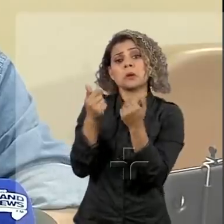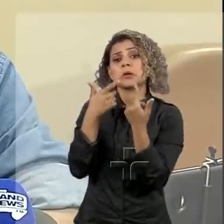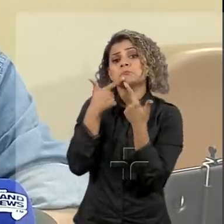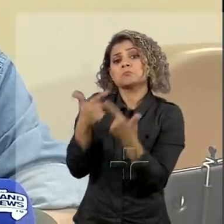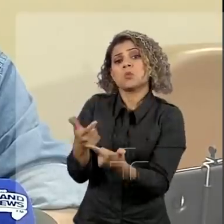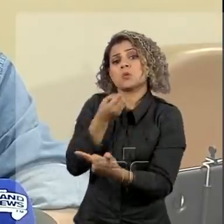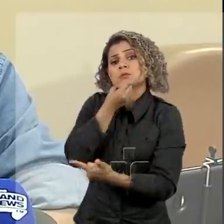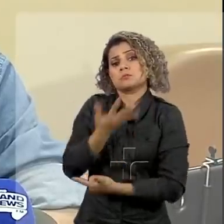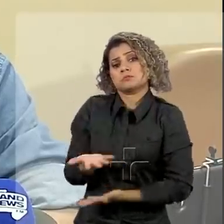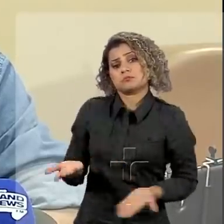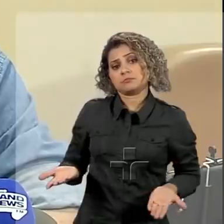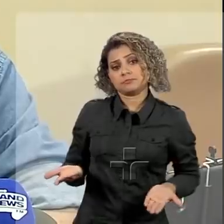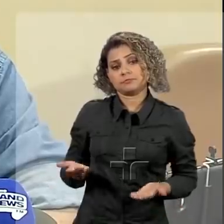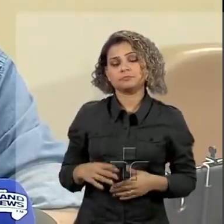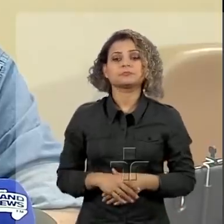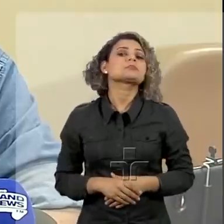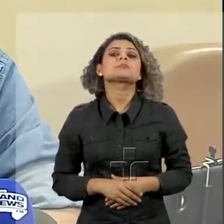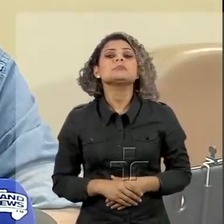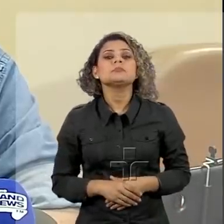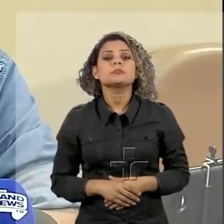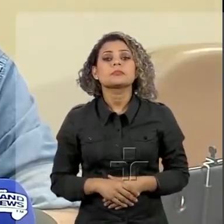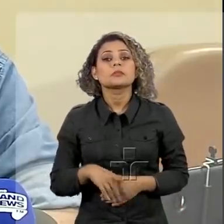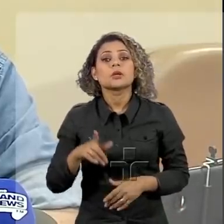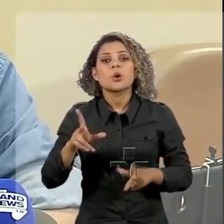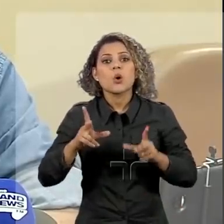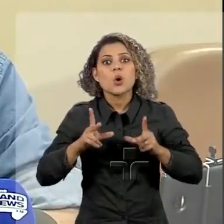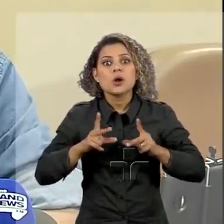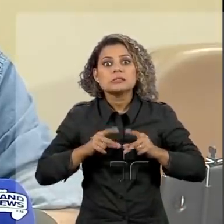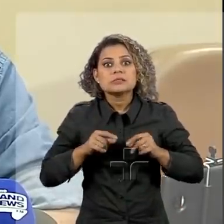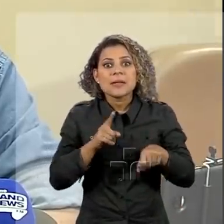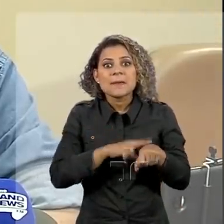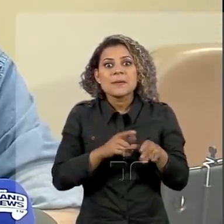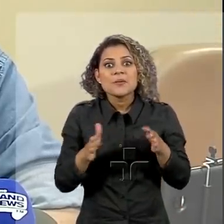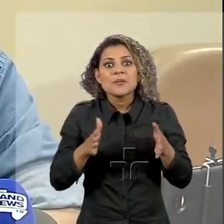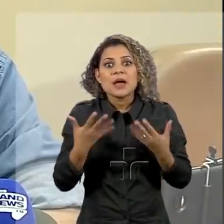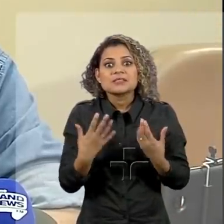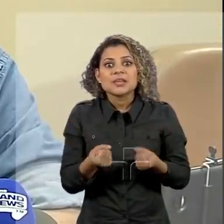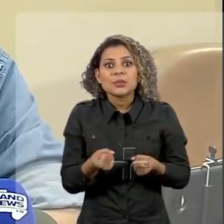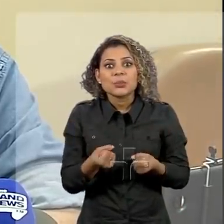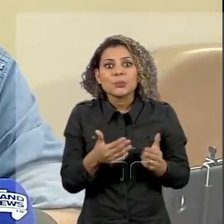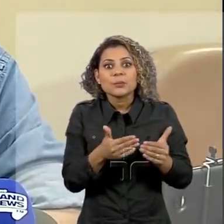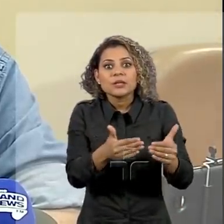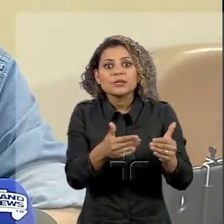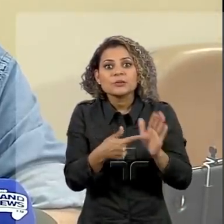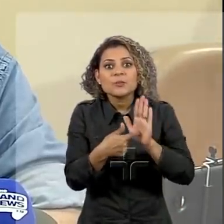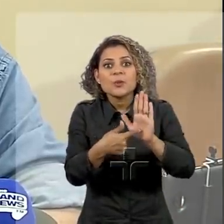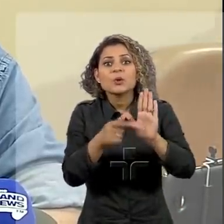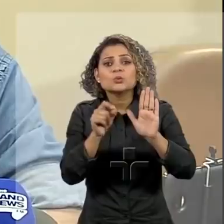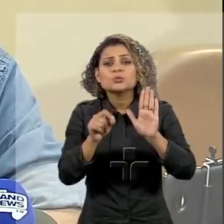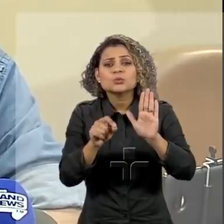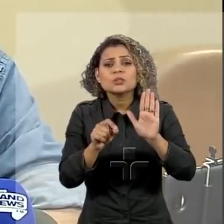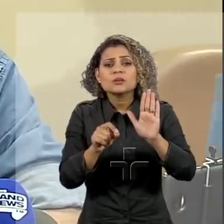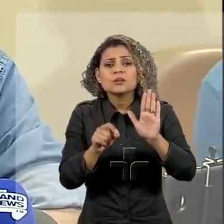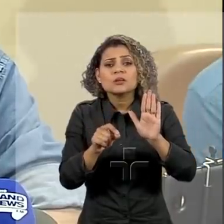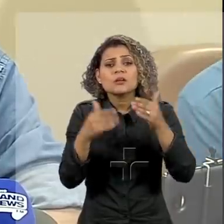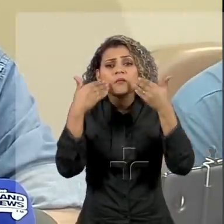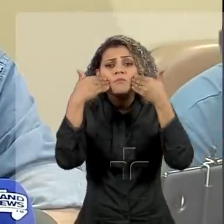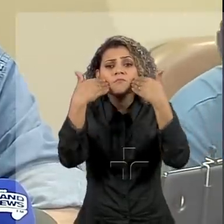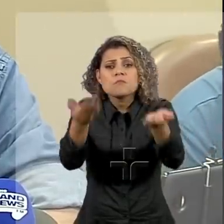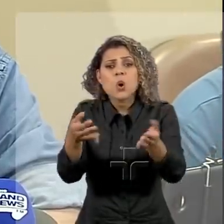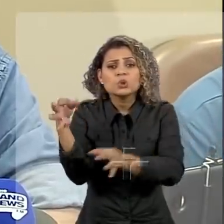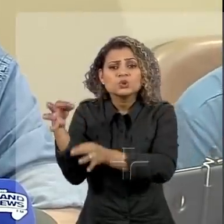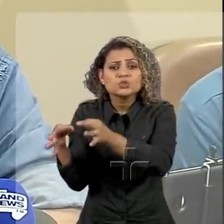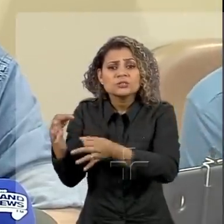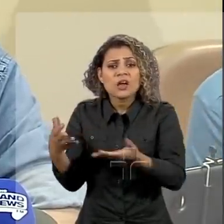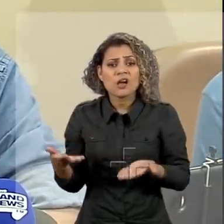Esse episódio, ele é de uma gravidade, porque ele expõe o Poder Judiciário